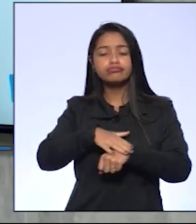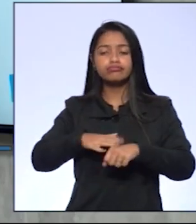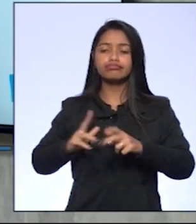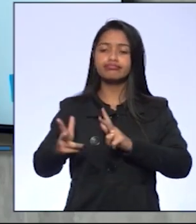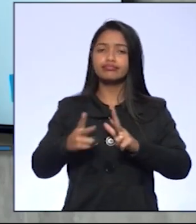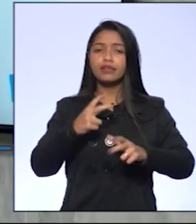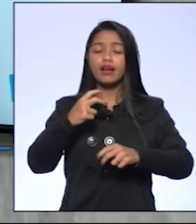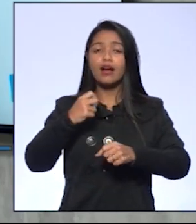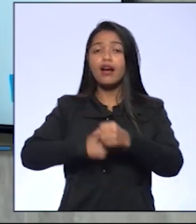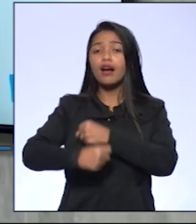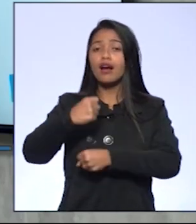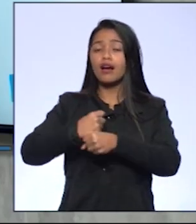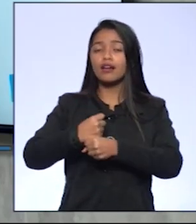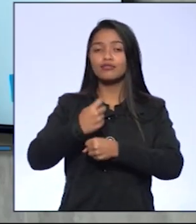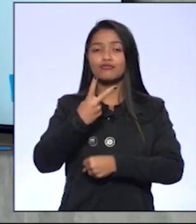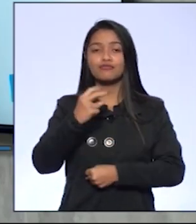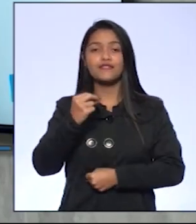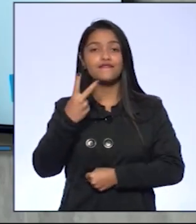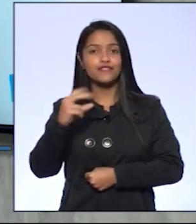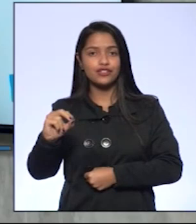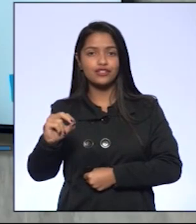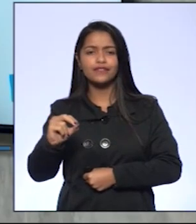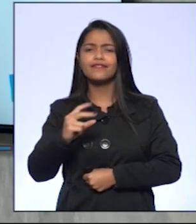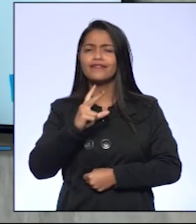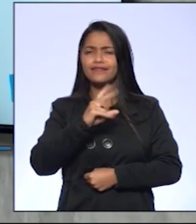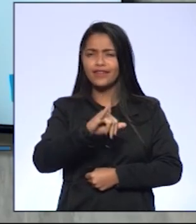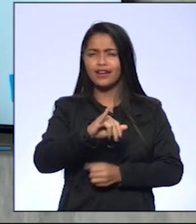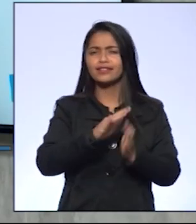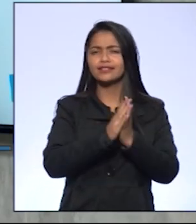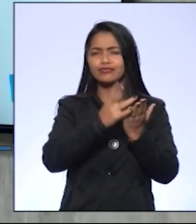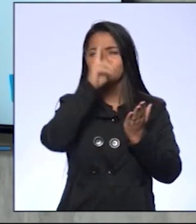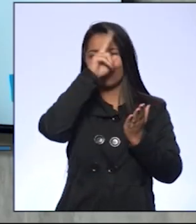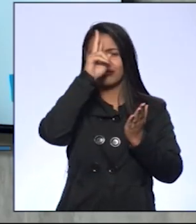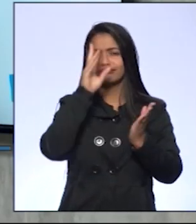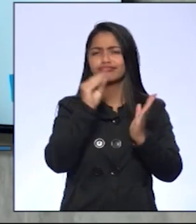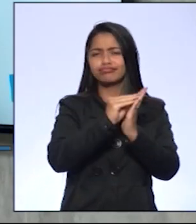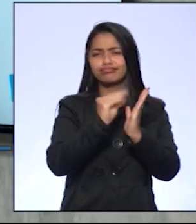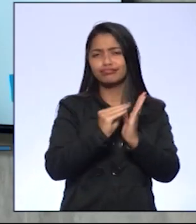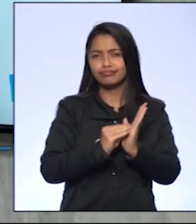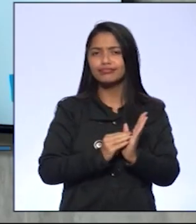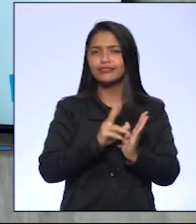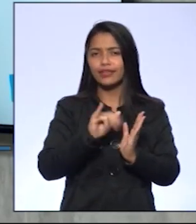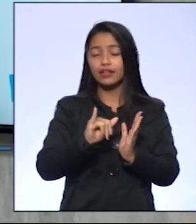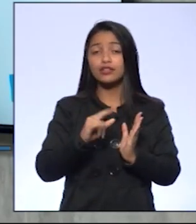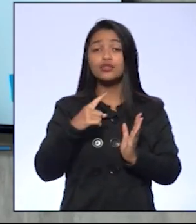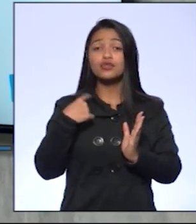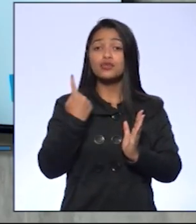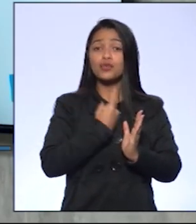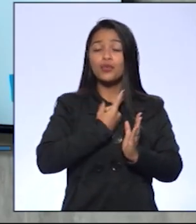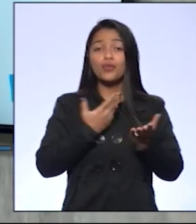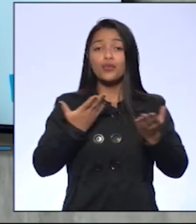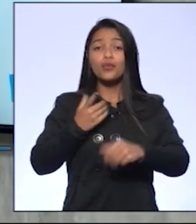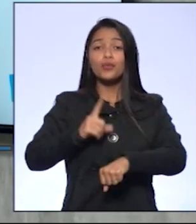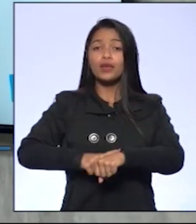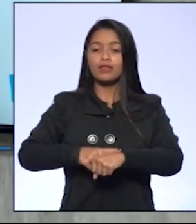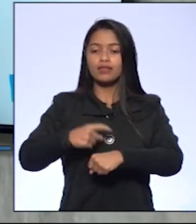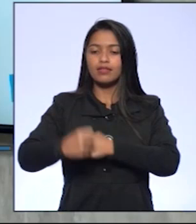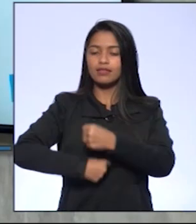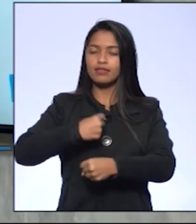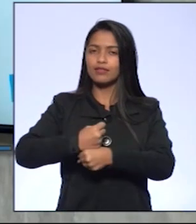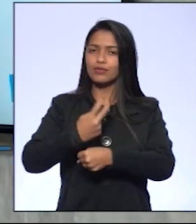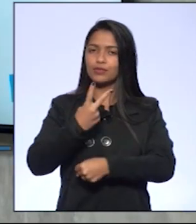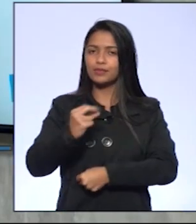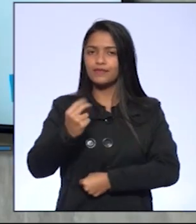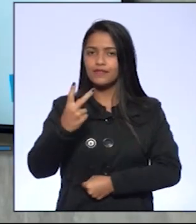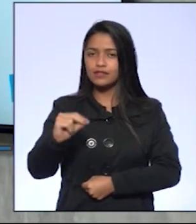de história vai ser citado sei lá quantas vezes, nós somos falantes dessa fase. Se você, agora eu queria que